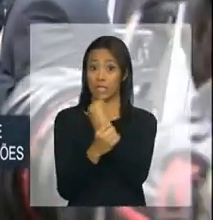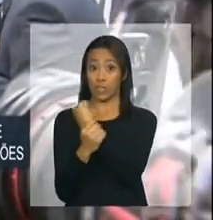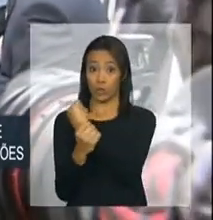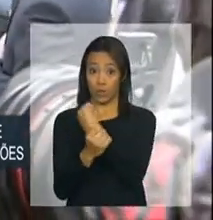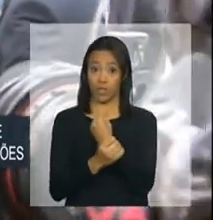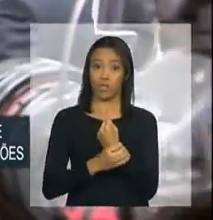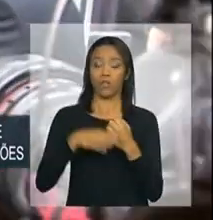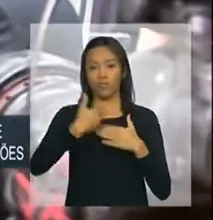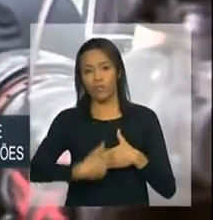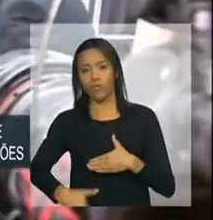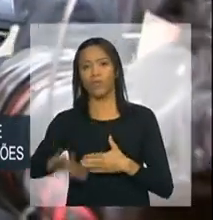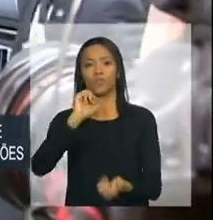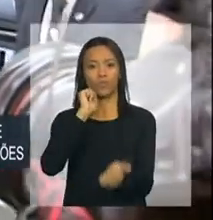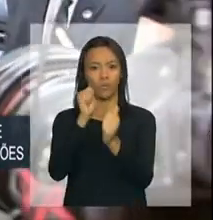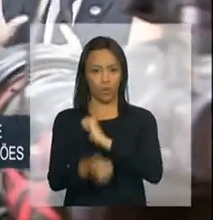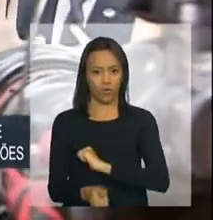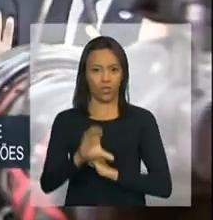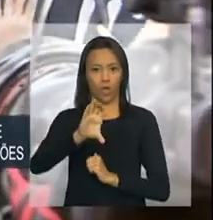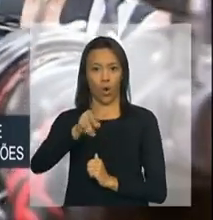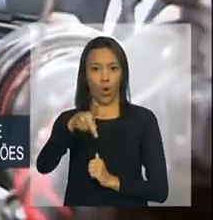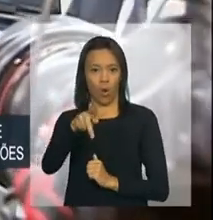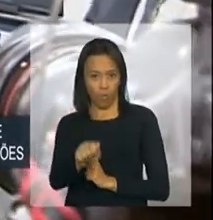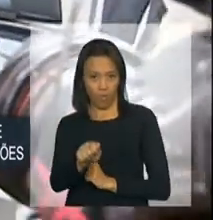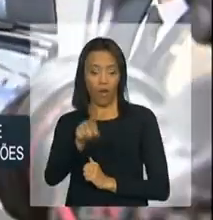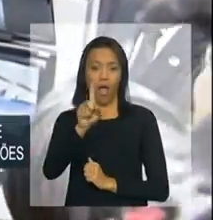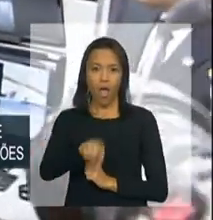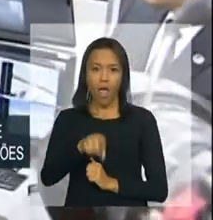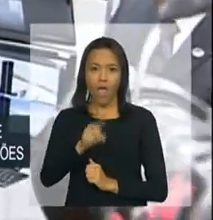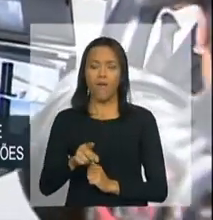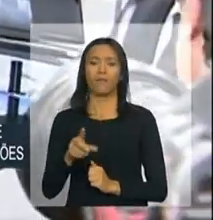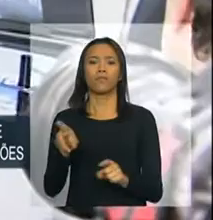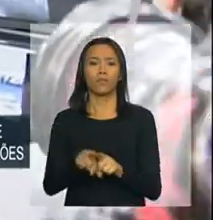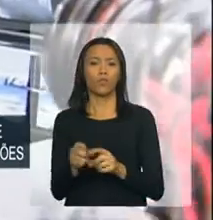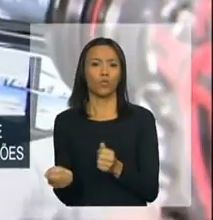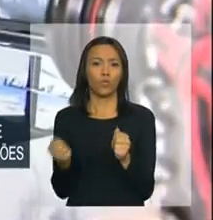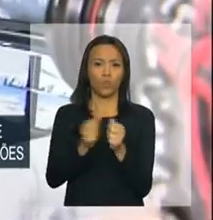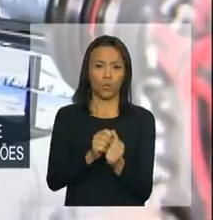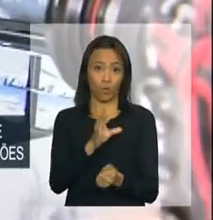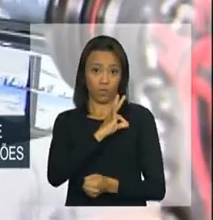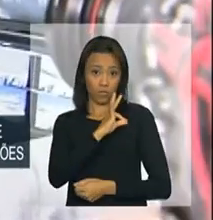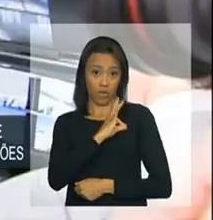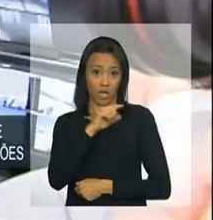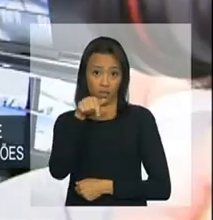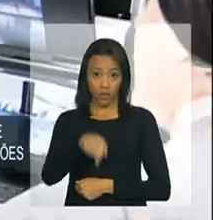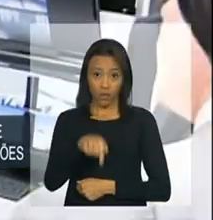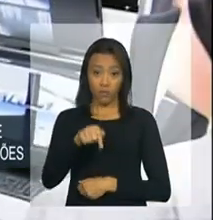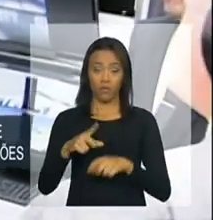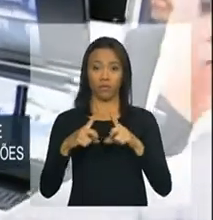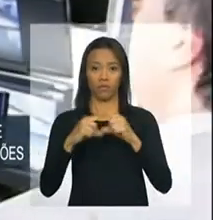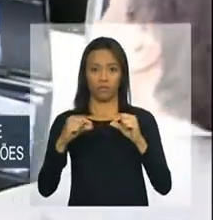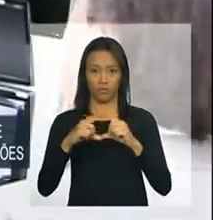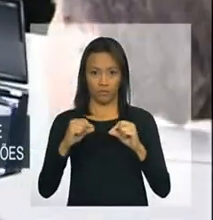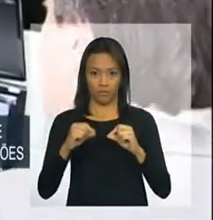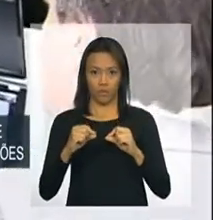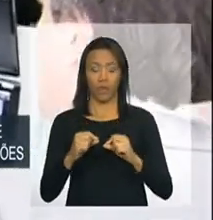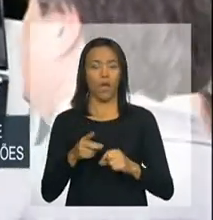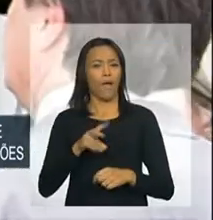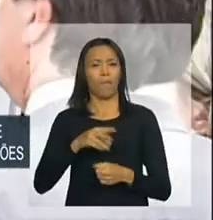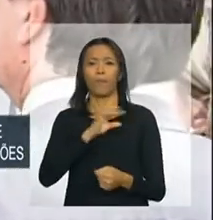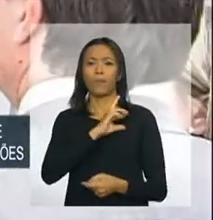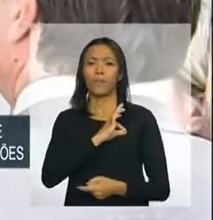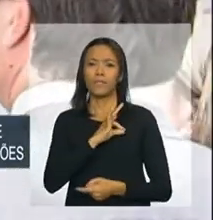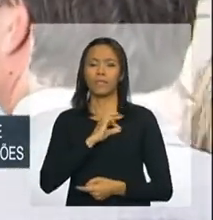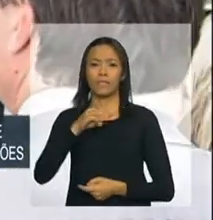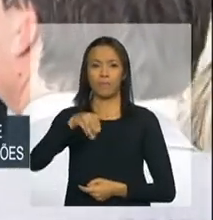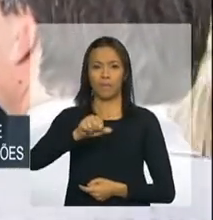Confederações usados pelas forças policiais aqui do Distrito Federal Polícia Militar Polícia